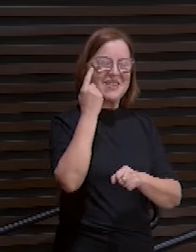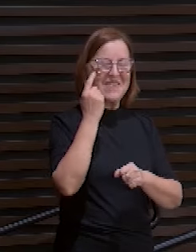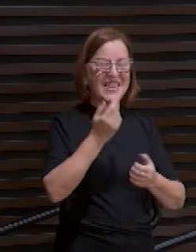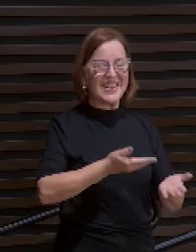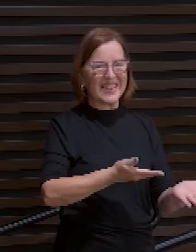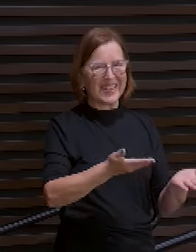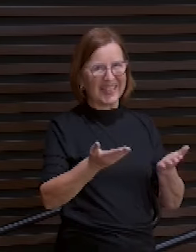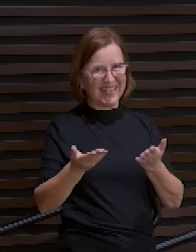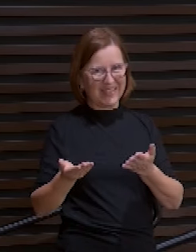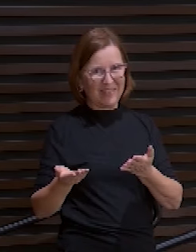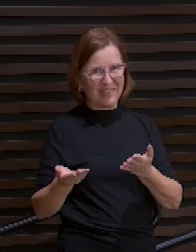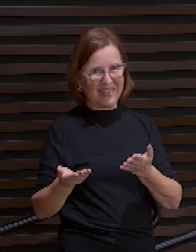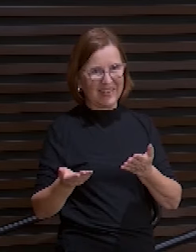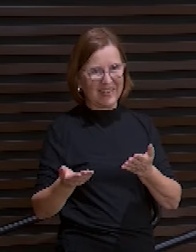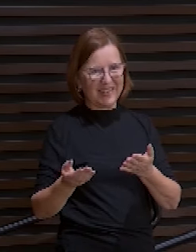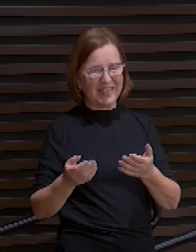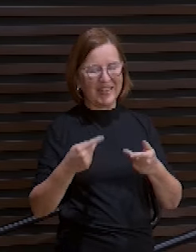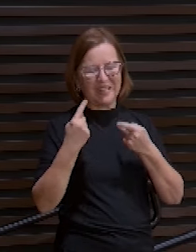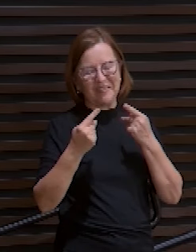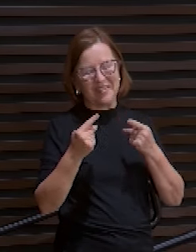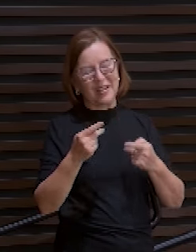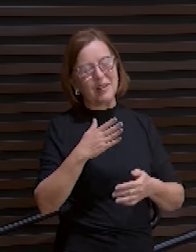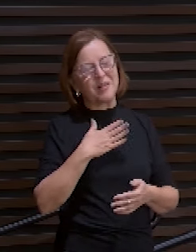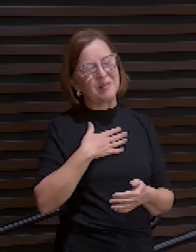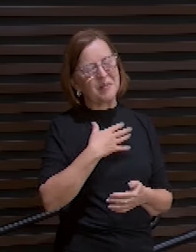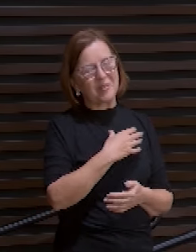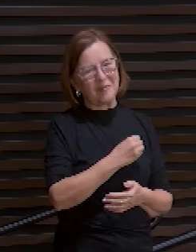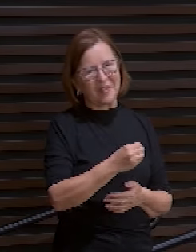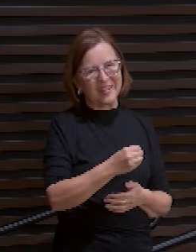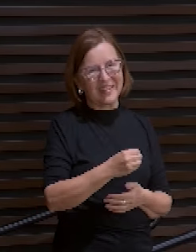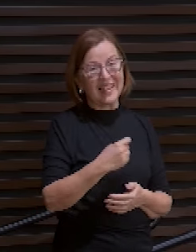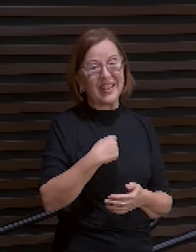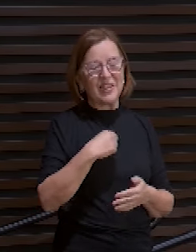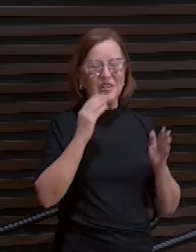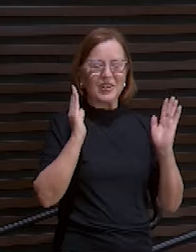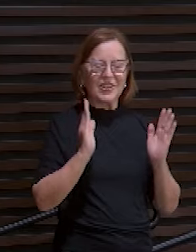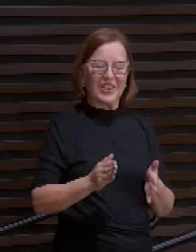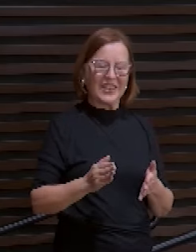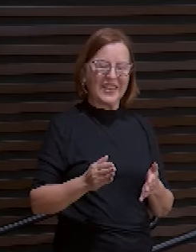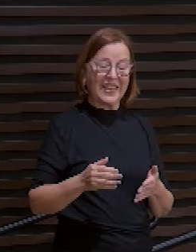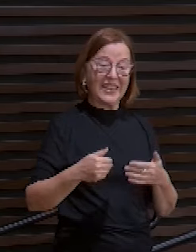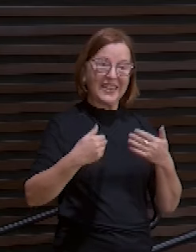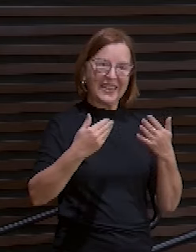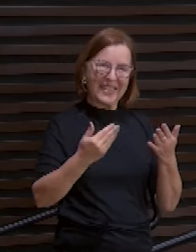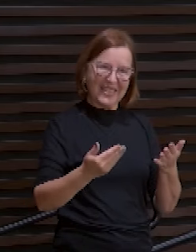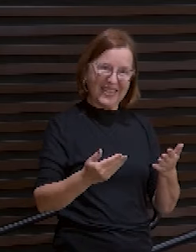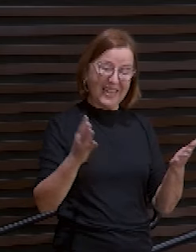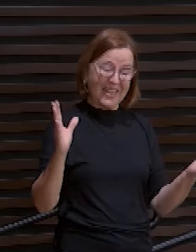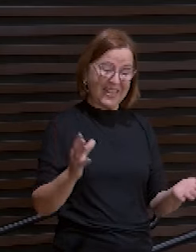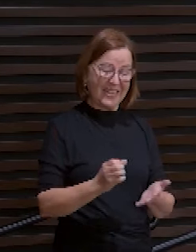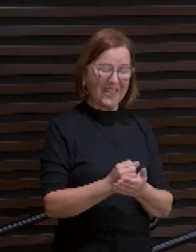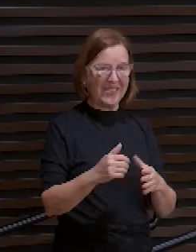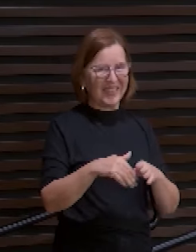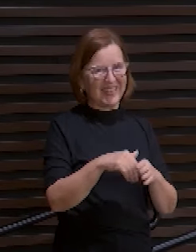e te falar meu filho eu já te dei a solução em Cristo